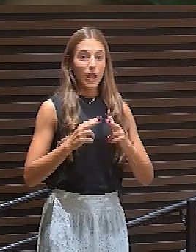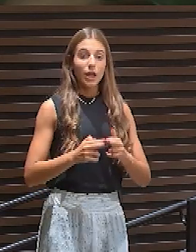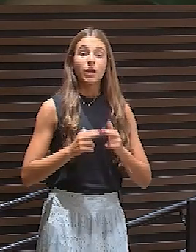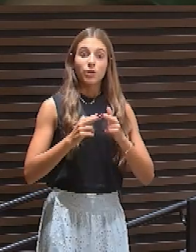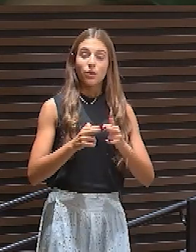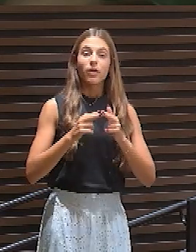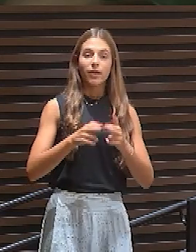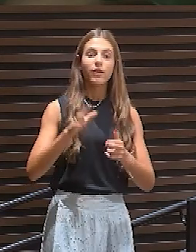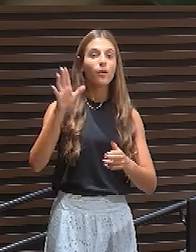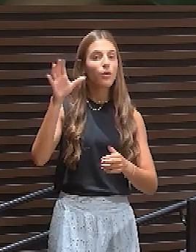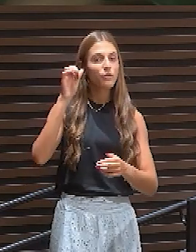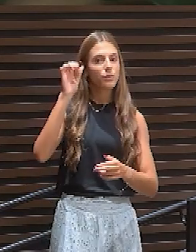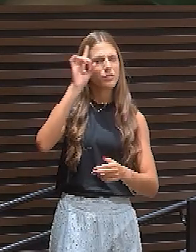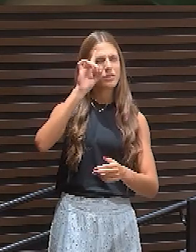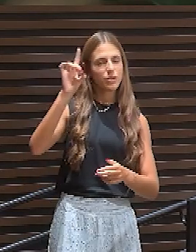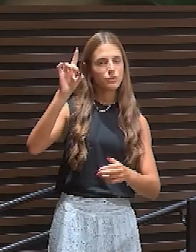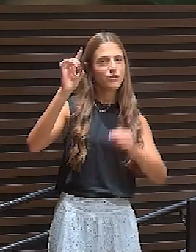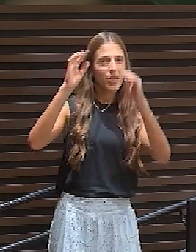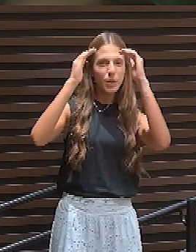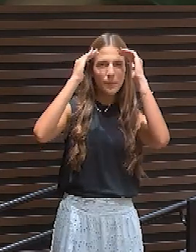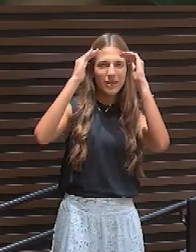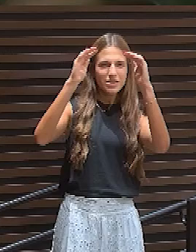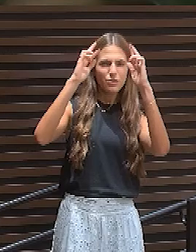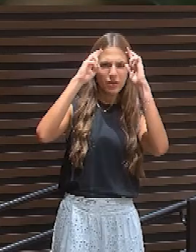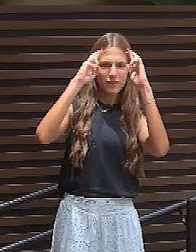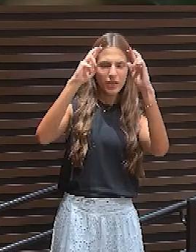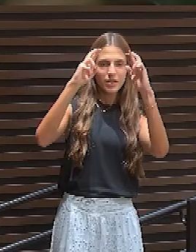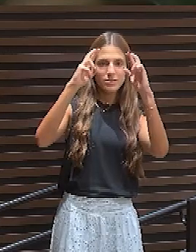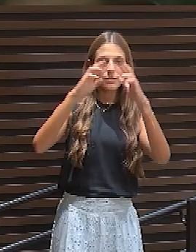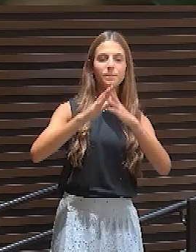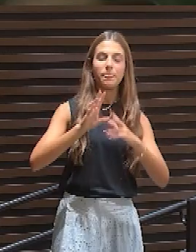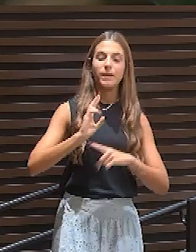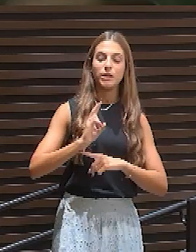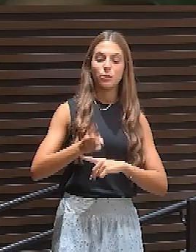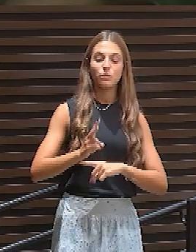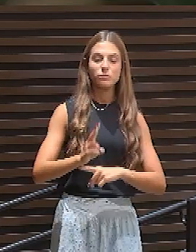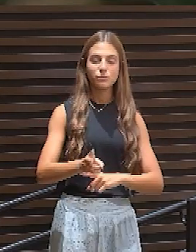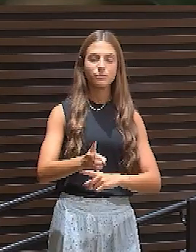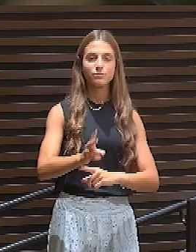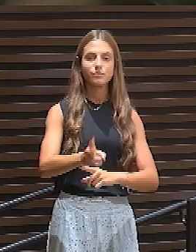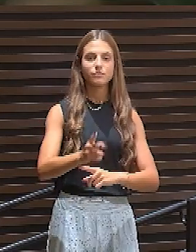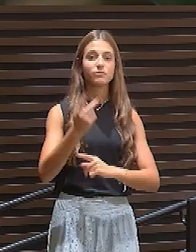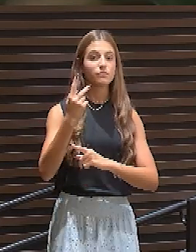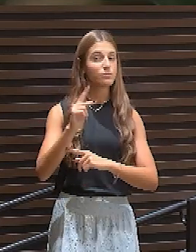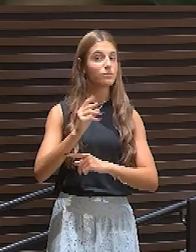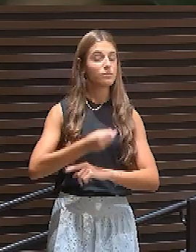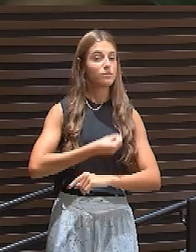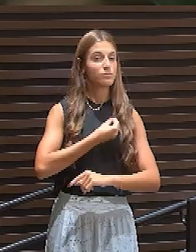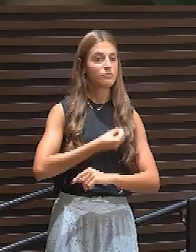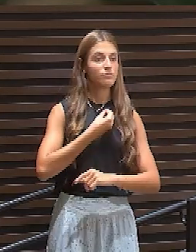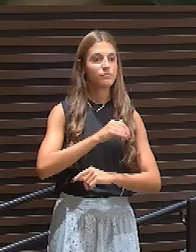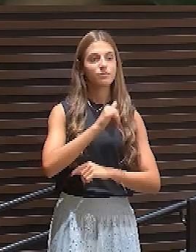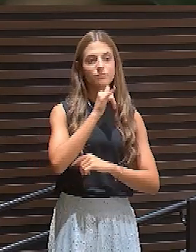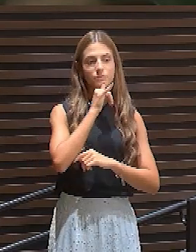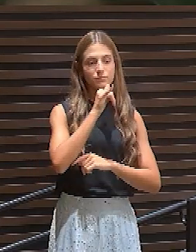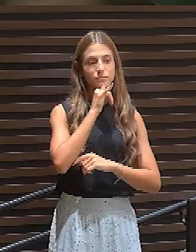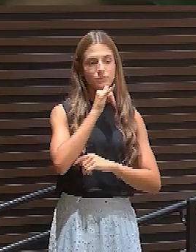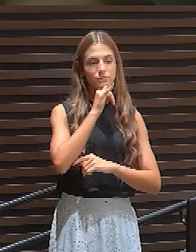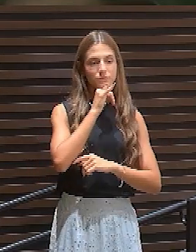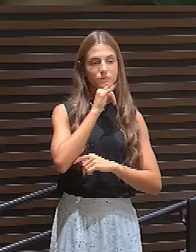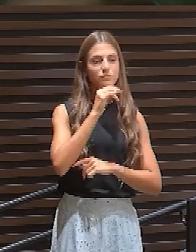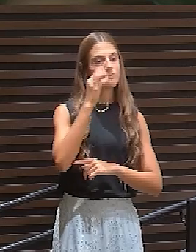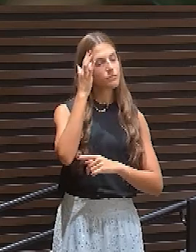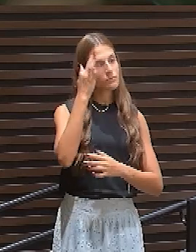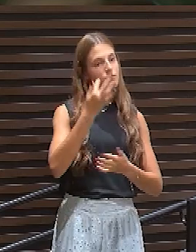ouviu Deus, ele obedeceu com reverência e ele perseverou, e a sua vida é um exemplo de que a